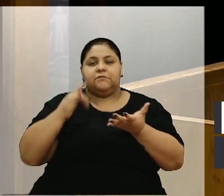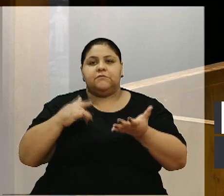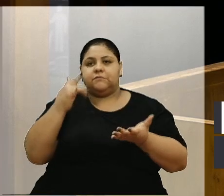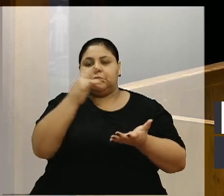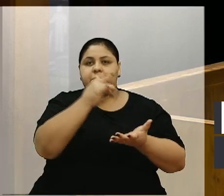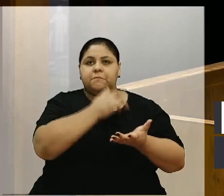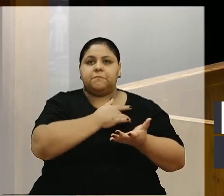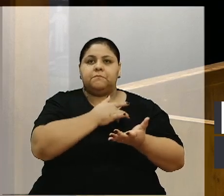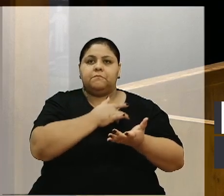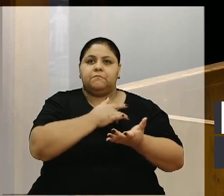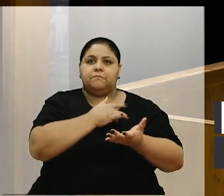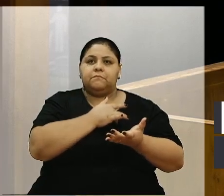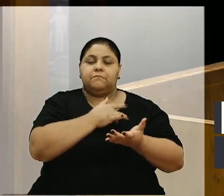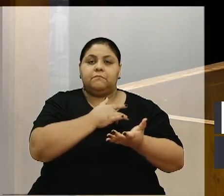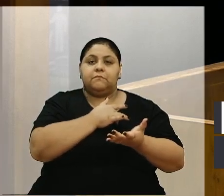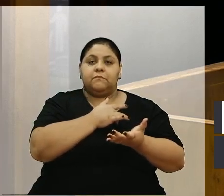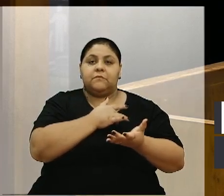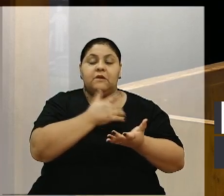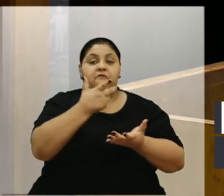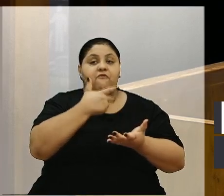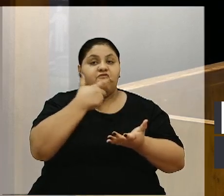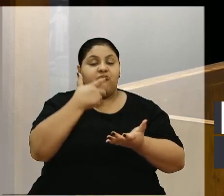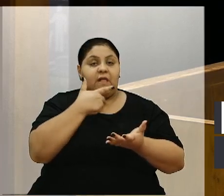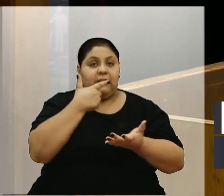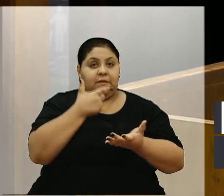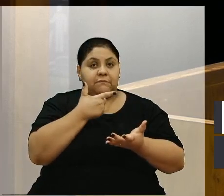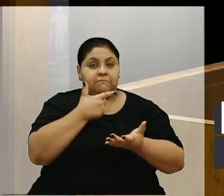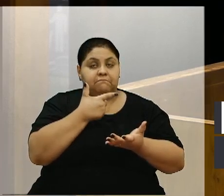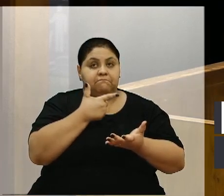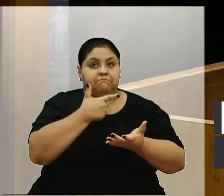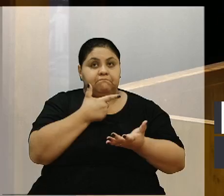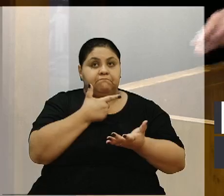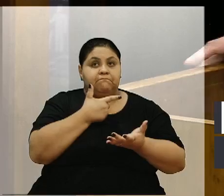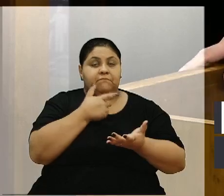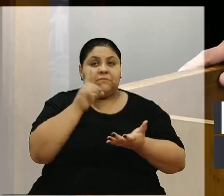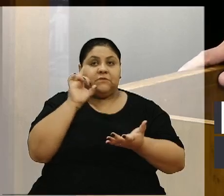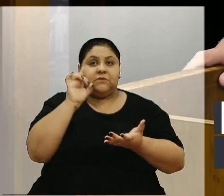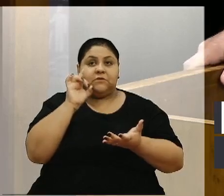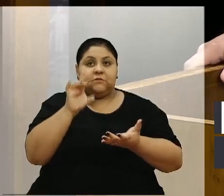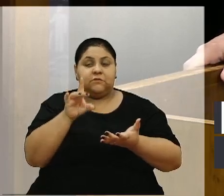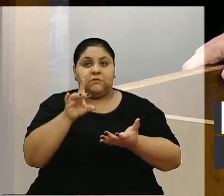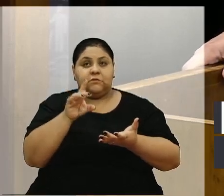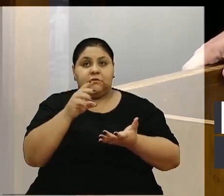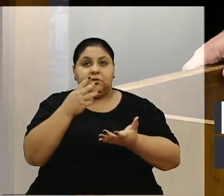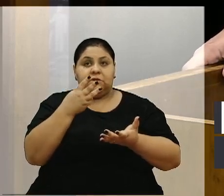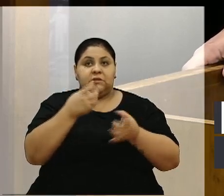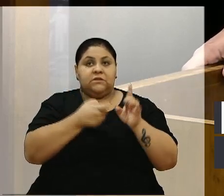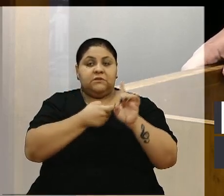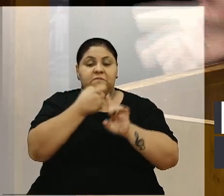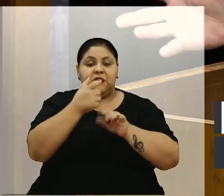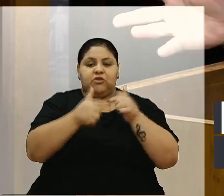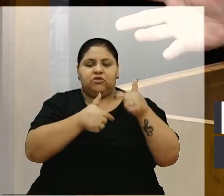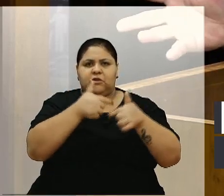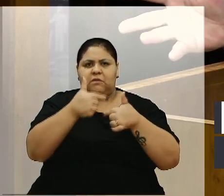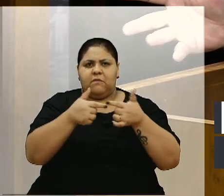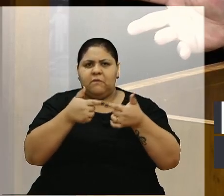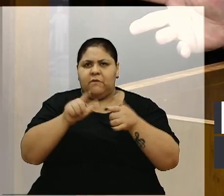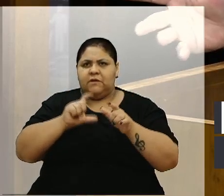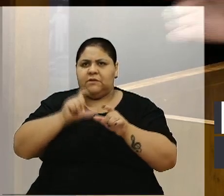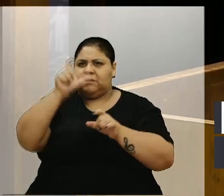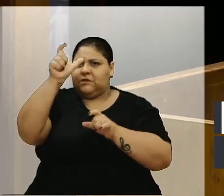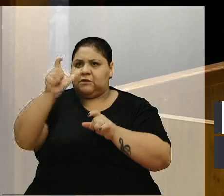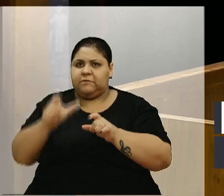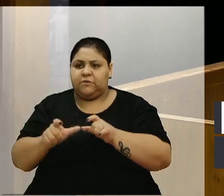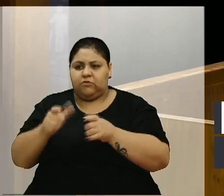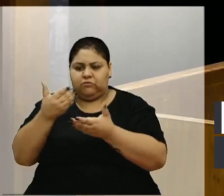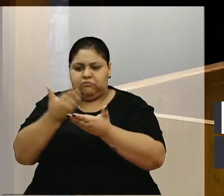Saúde afirma que só cobre 3 meses de funcionamento. Mas tem gente que tem que ser